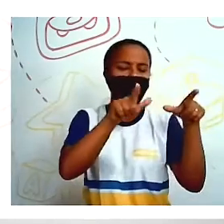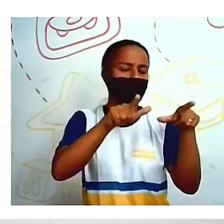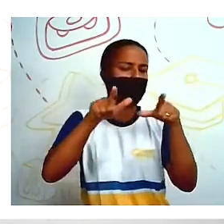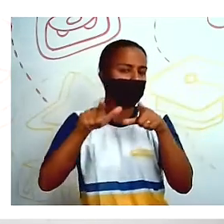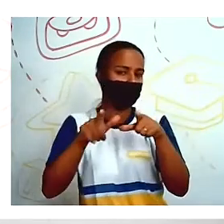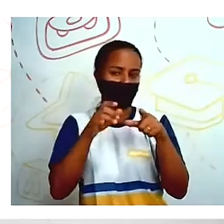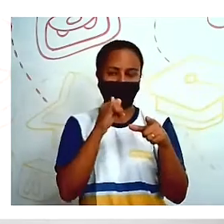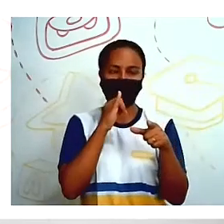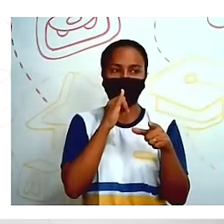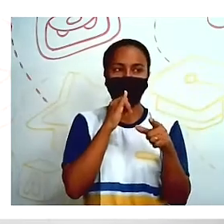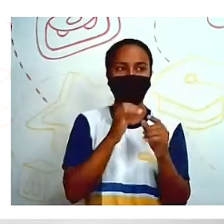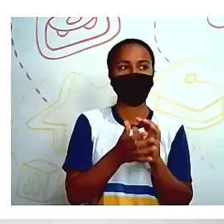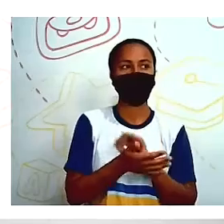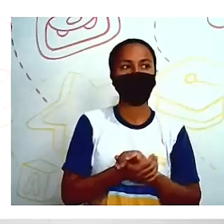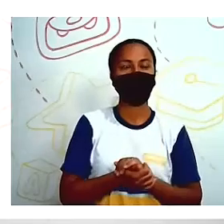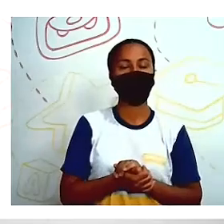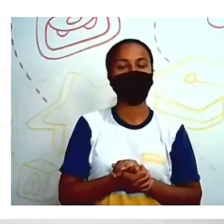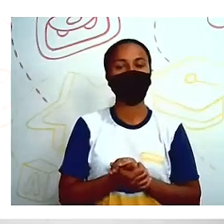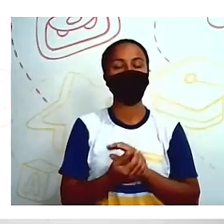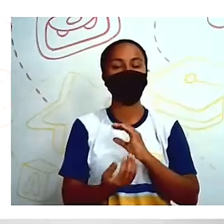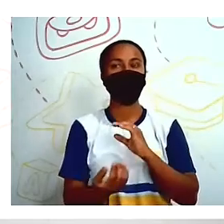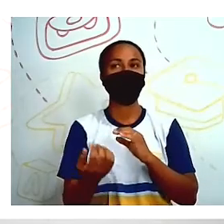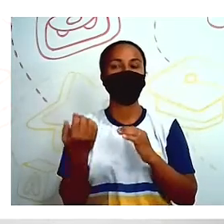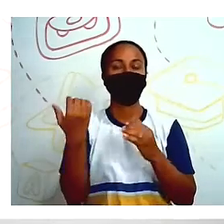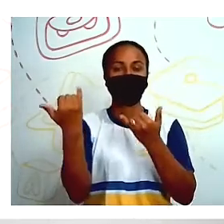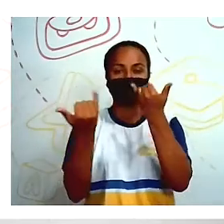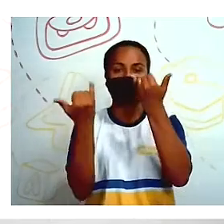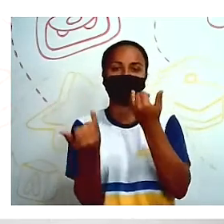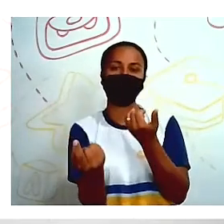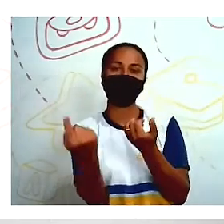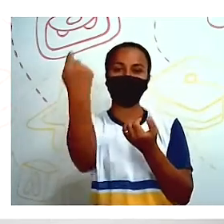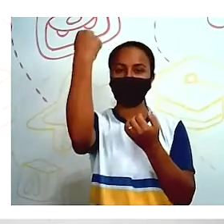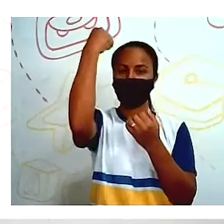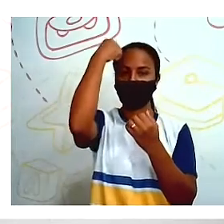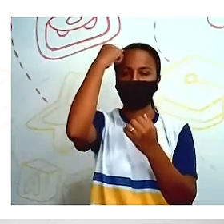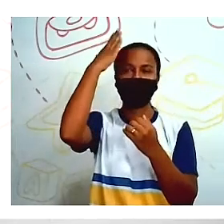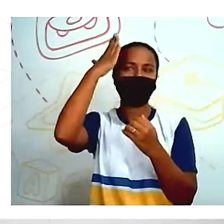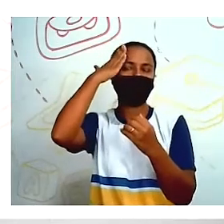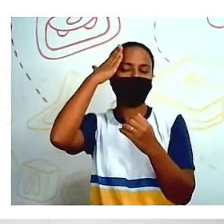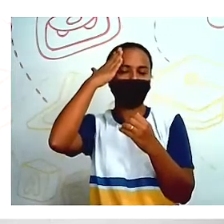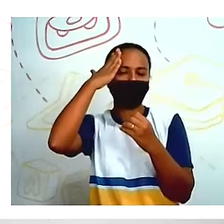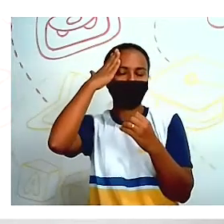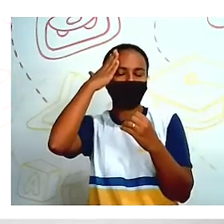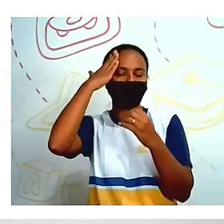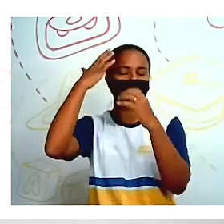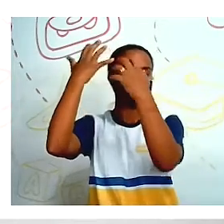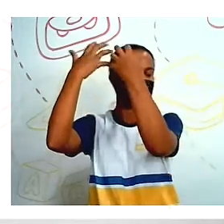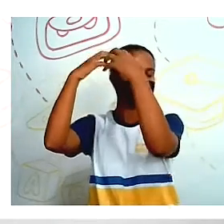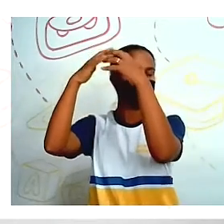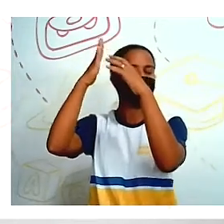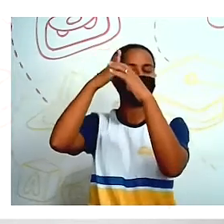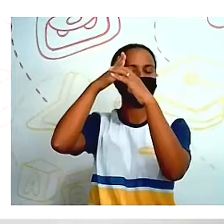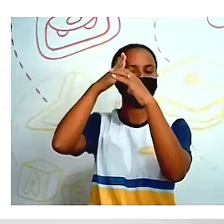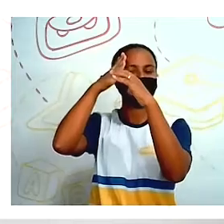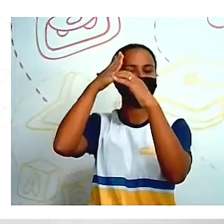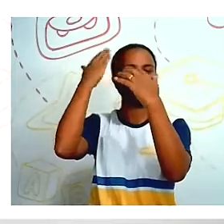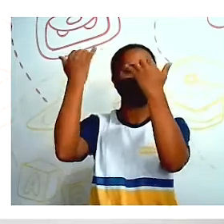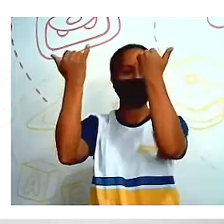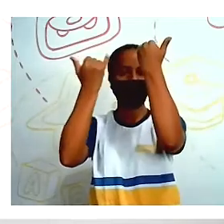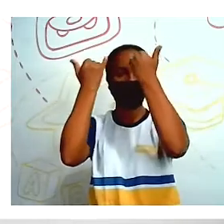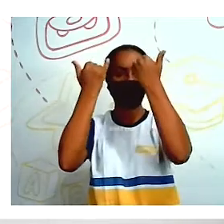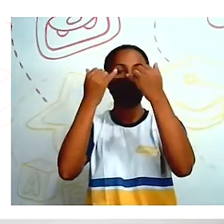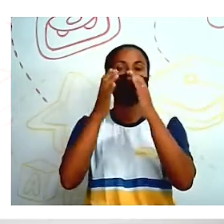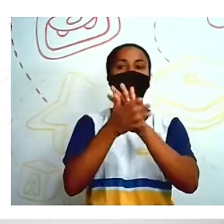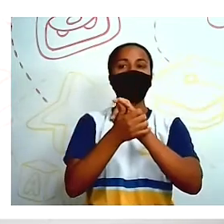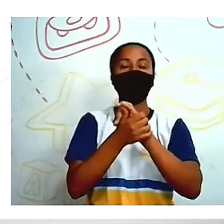objeto. Então, isso é enviado para o cérebro interpreta essas informações, fazendo com que a imagem